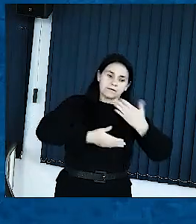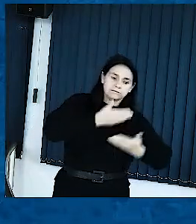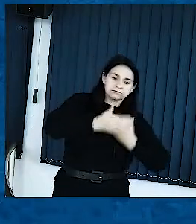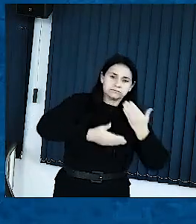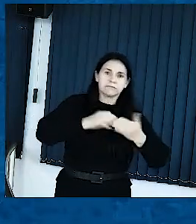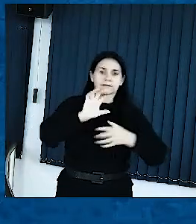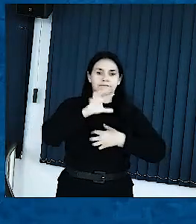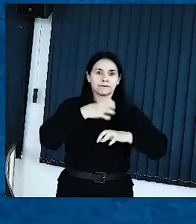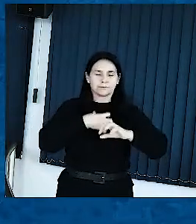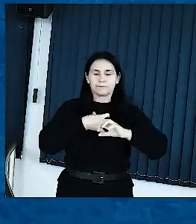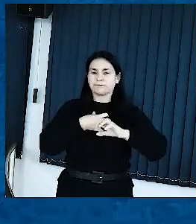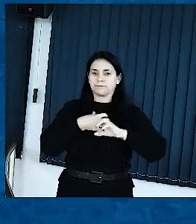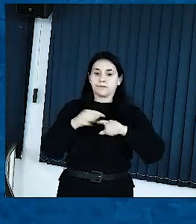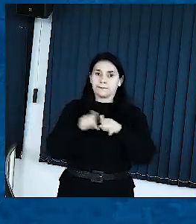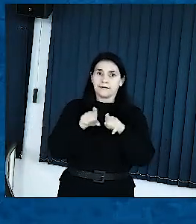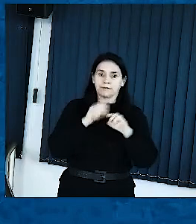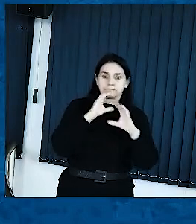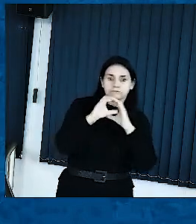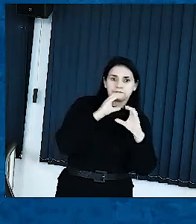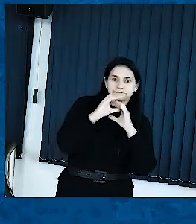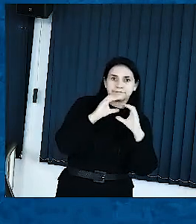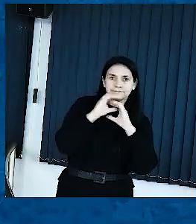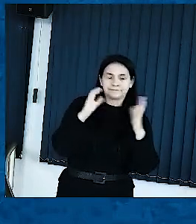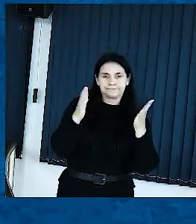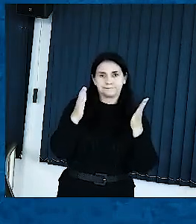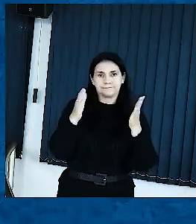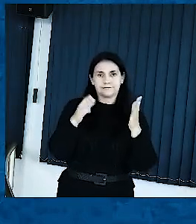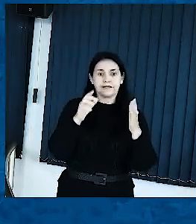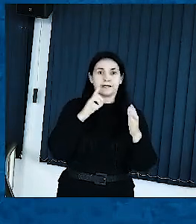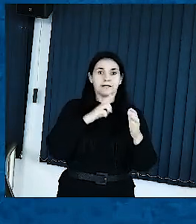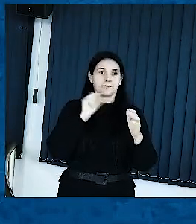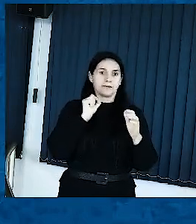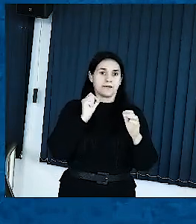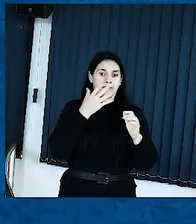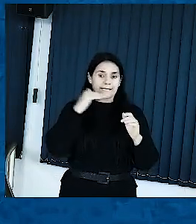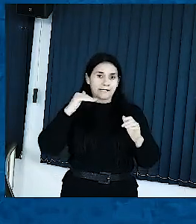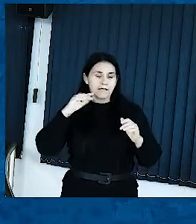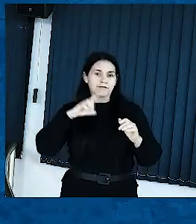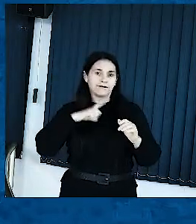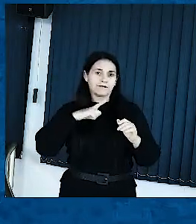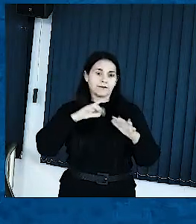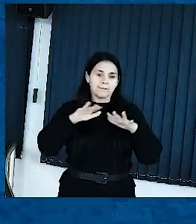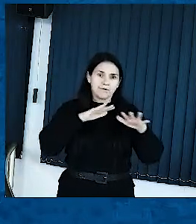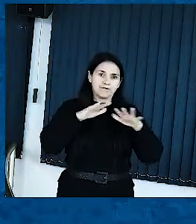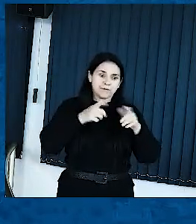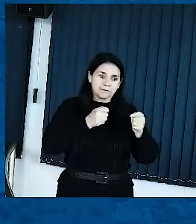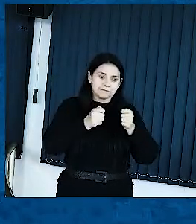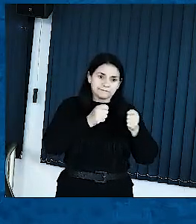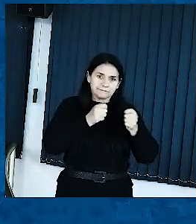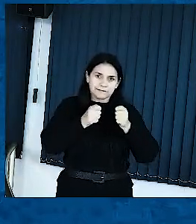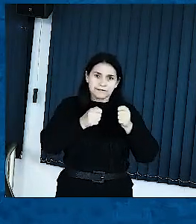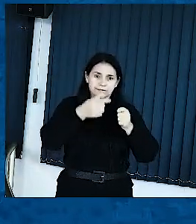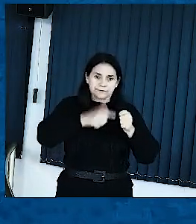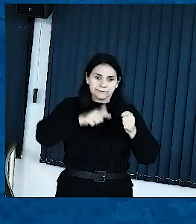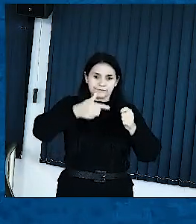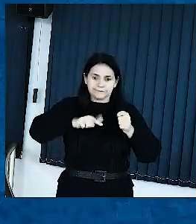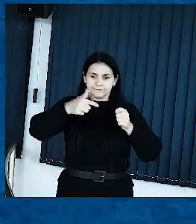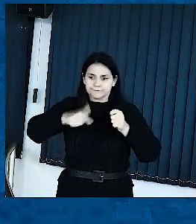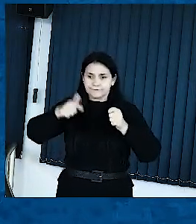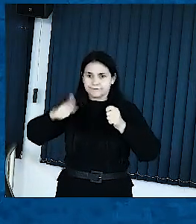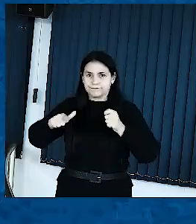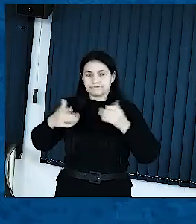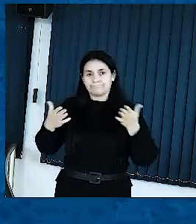comunicação e causar com que essa criança tenha movimentos restritos e repetitivos.